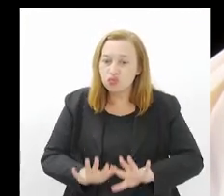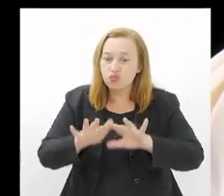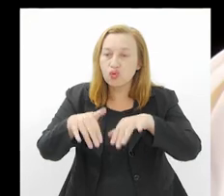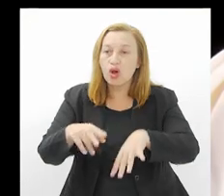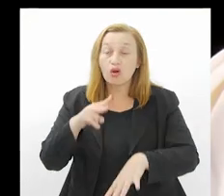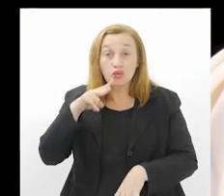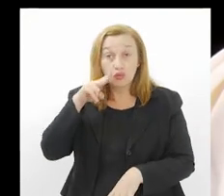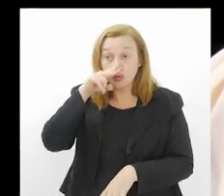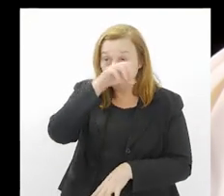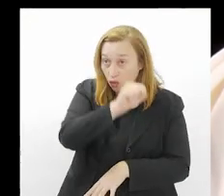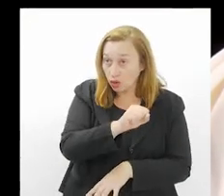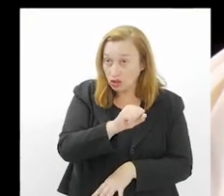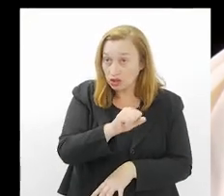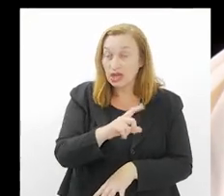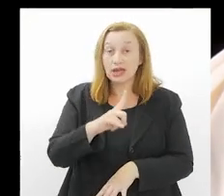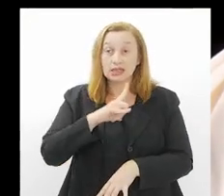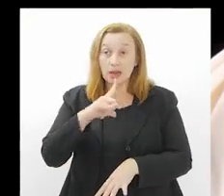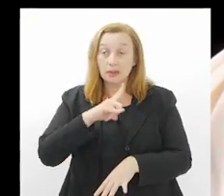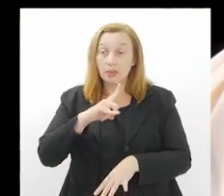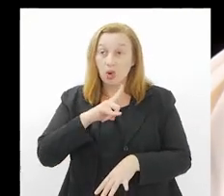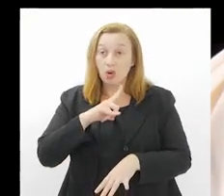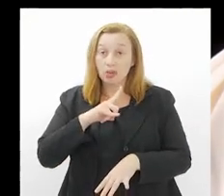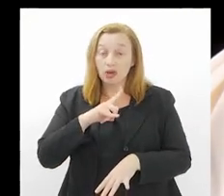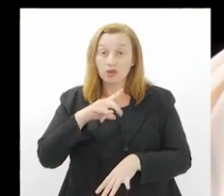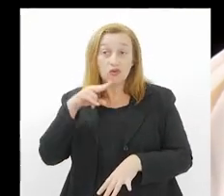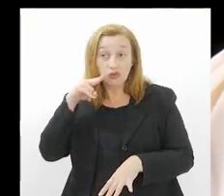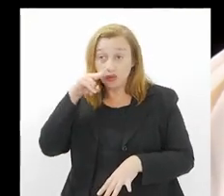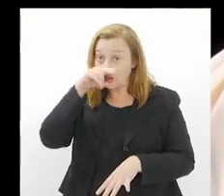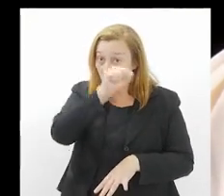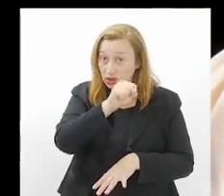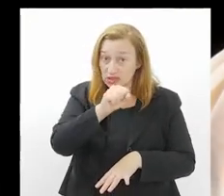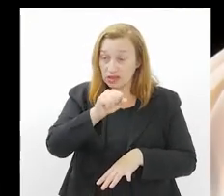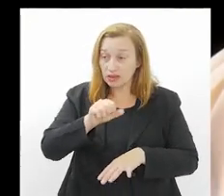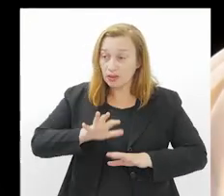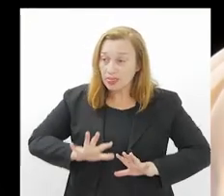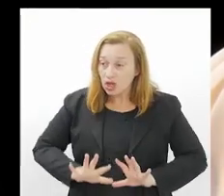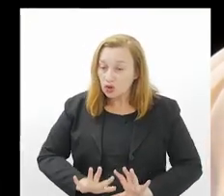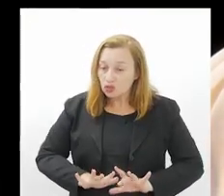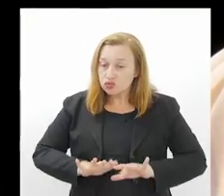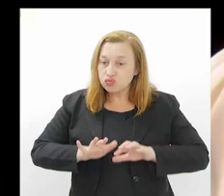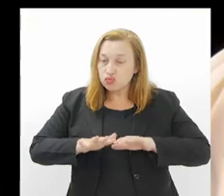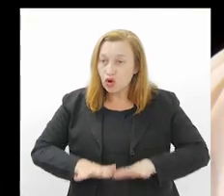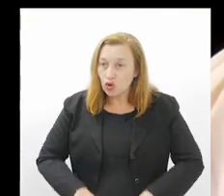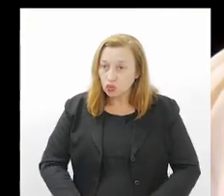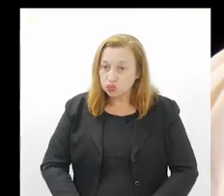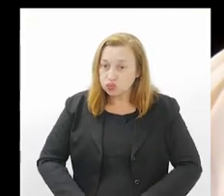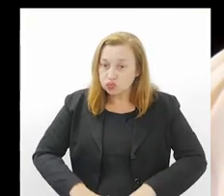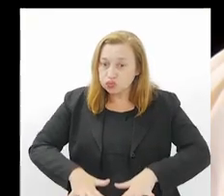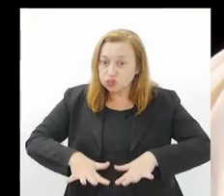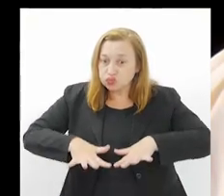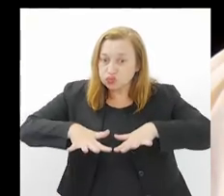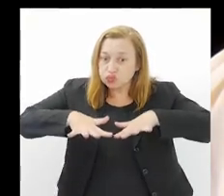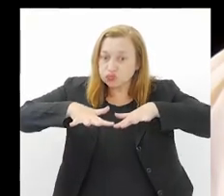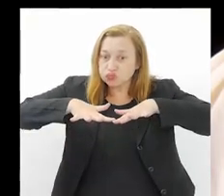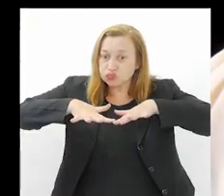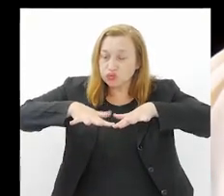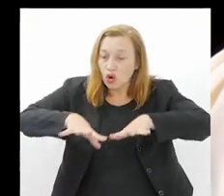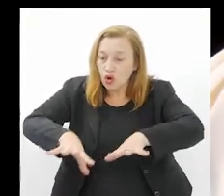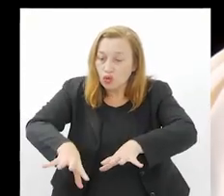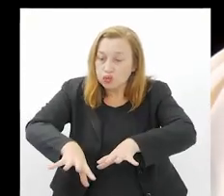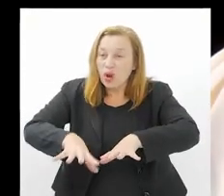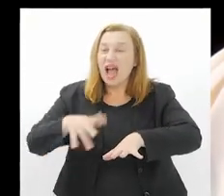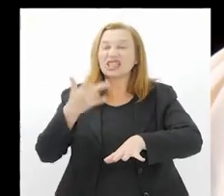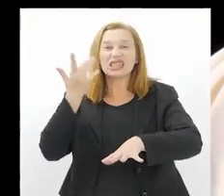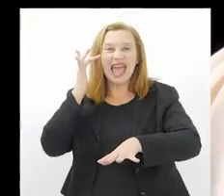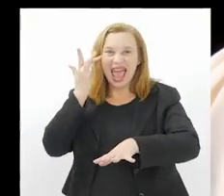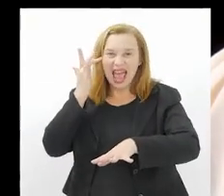1 metro, 2 metros por segundo, por exemplo. E aí, essa própria corrente de maré, né, a gente quando está na praia, a gente,